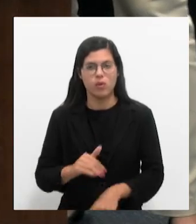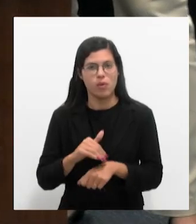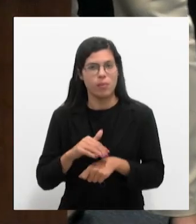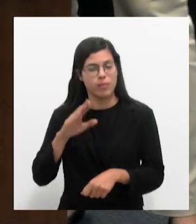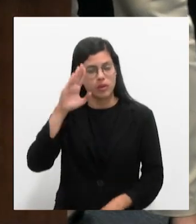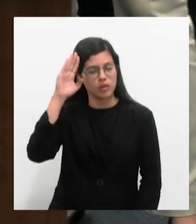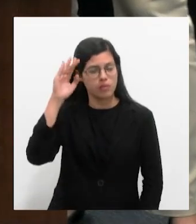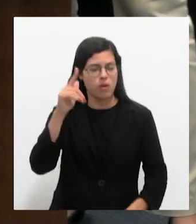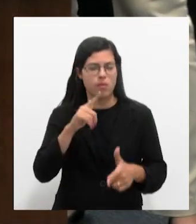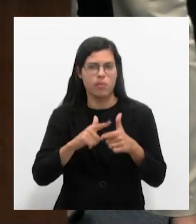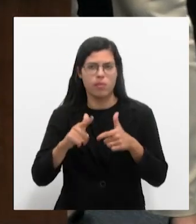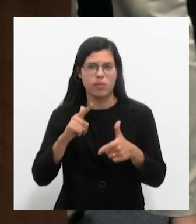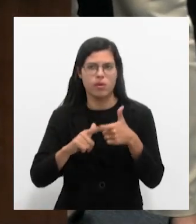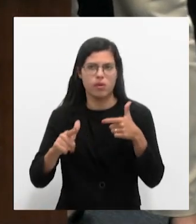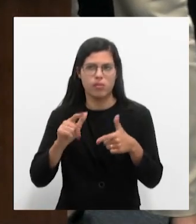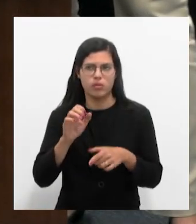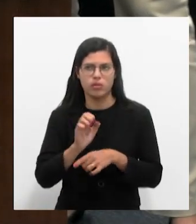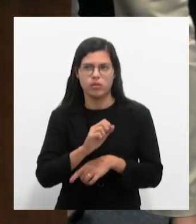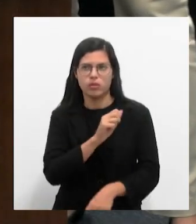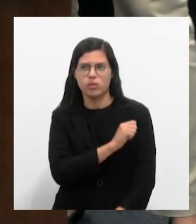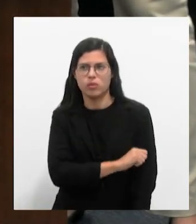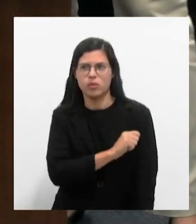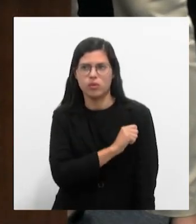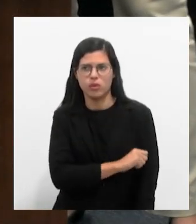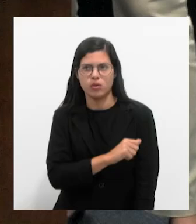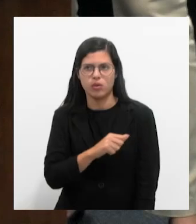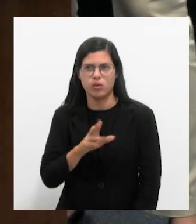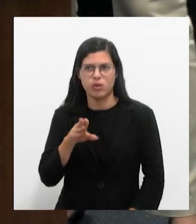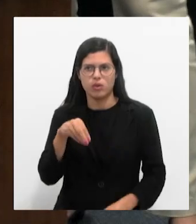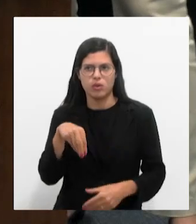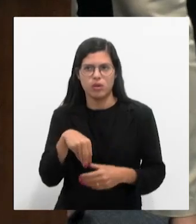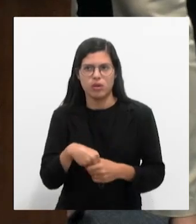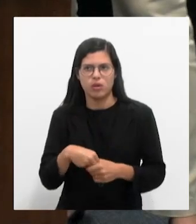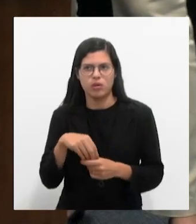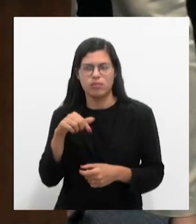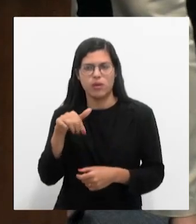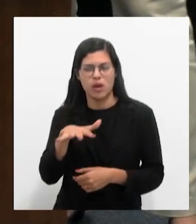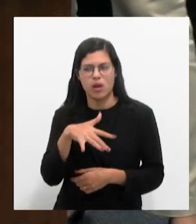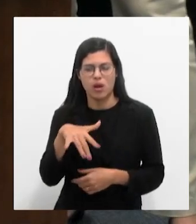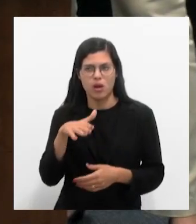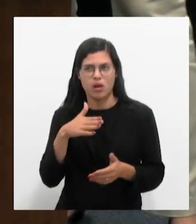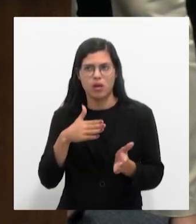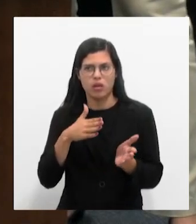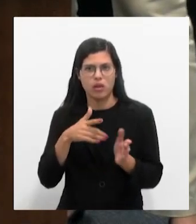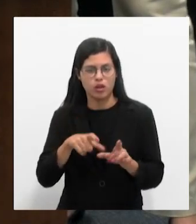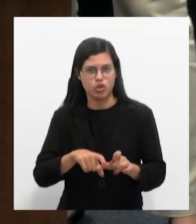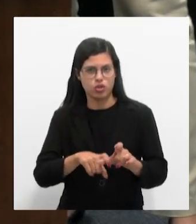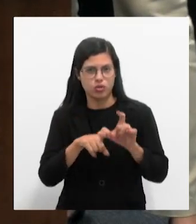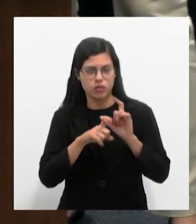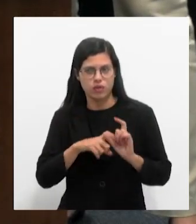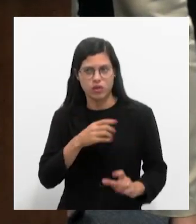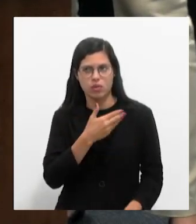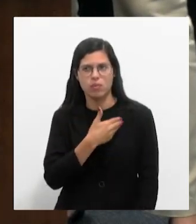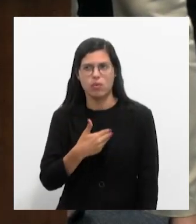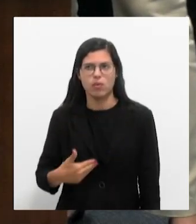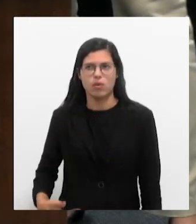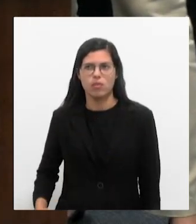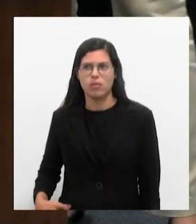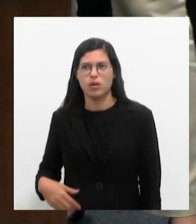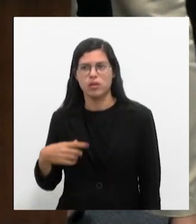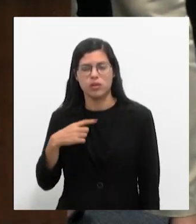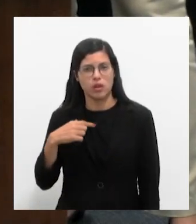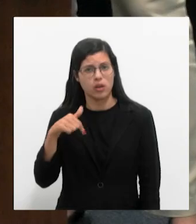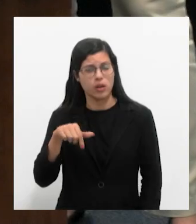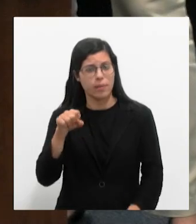Estado hoje está nos escaninhos da dívida pública. Eu tenho que, paralisado na